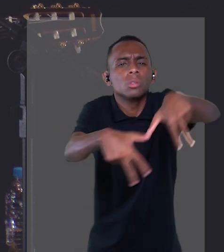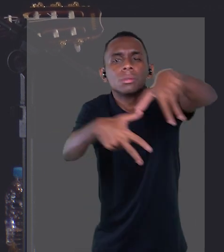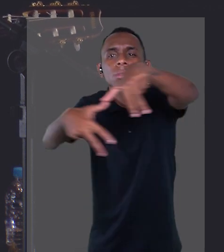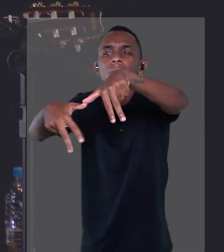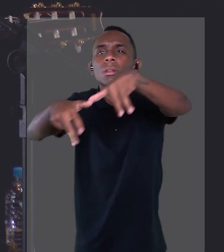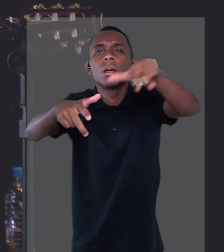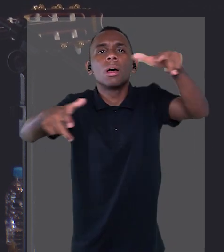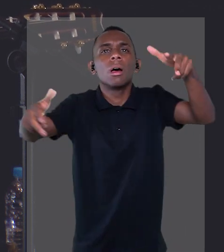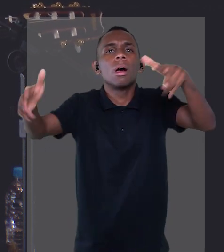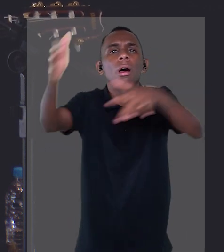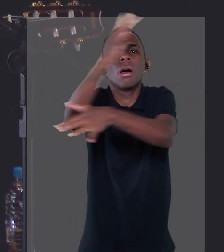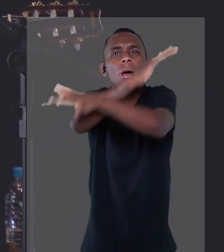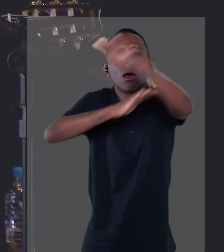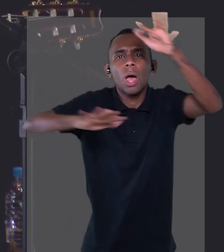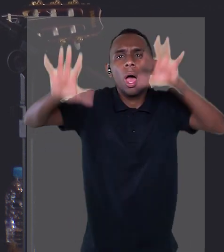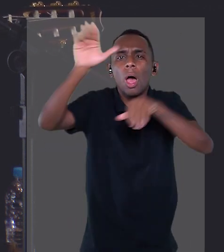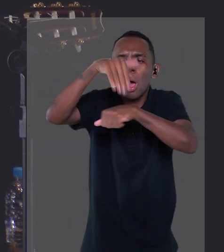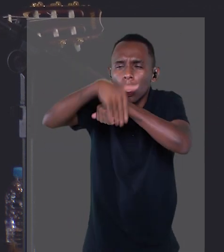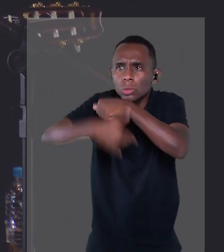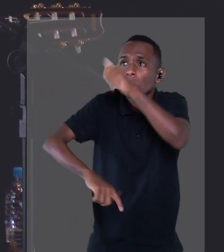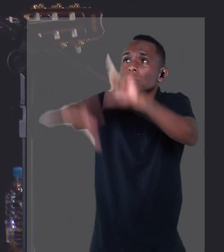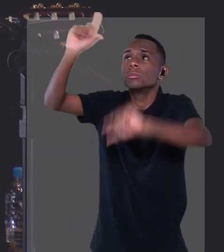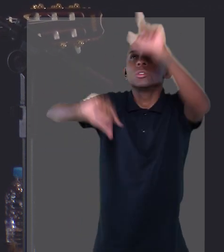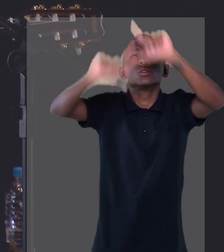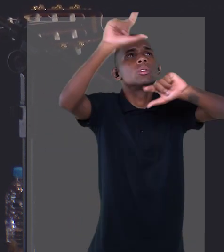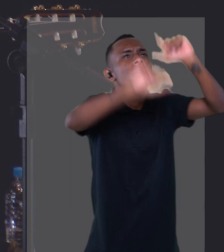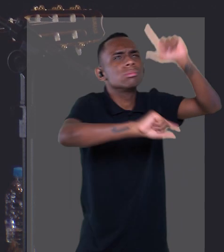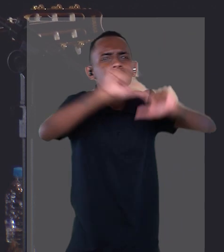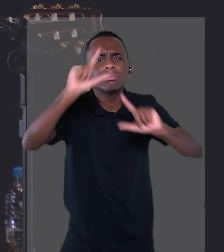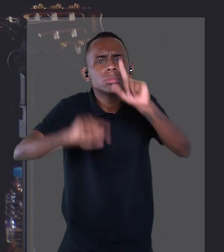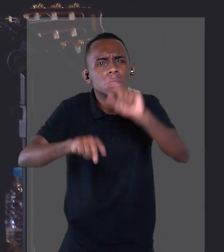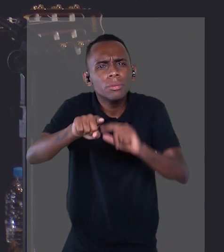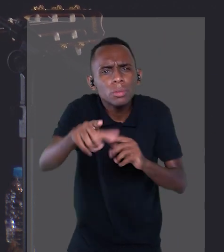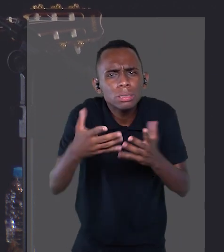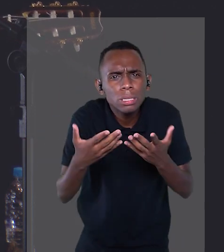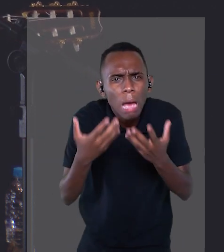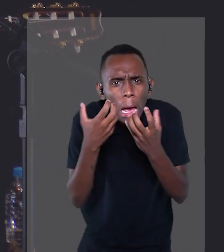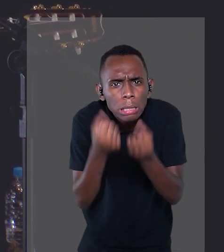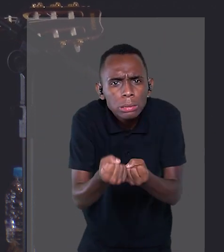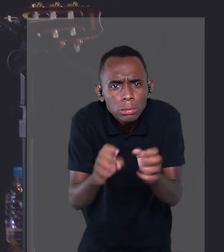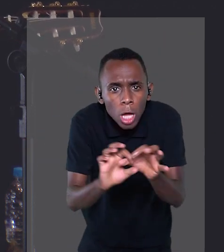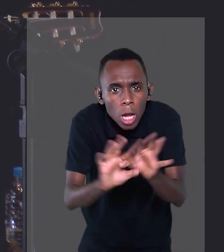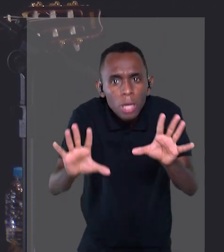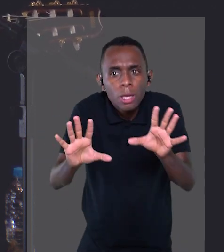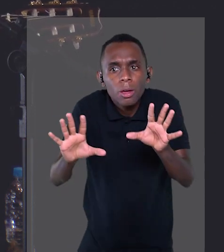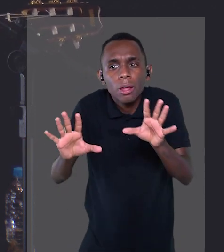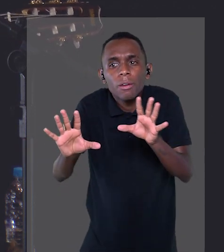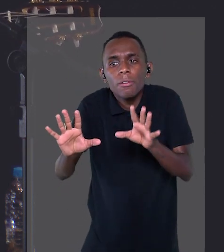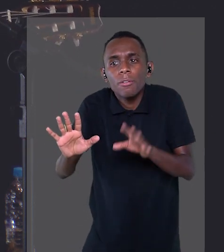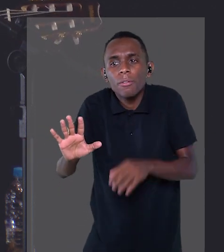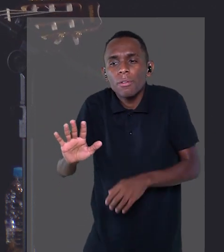perfumada, estrelas na imensidão. Será que você deixa eu te roubar